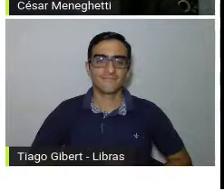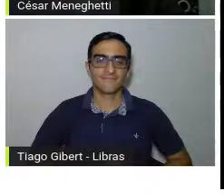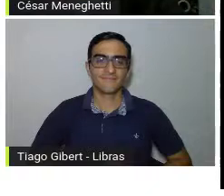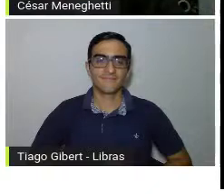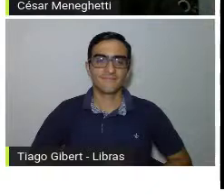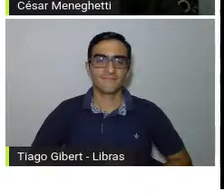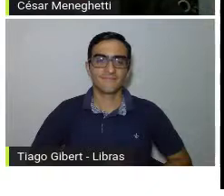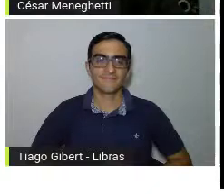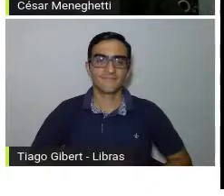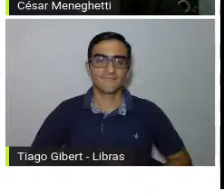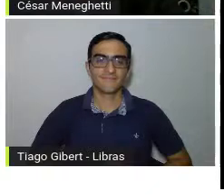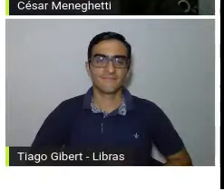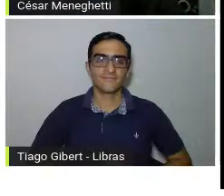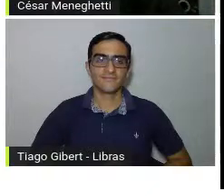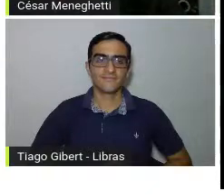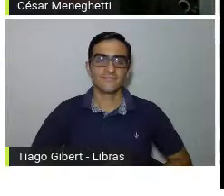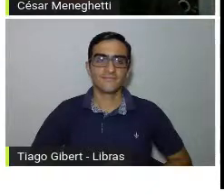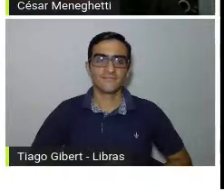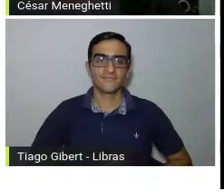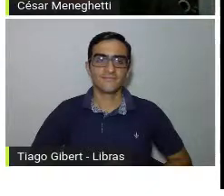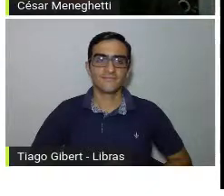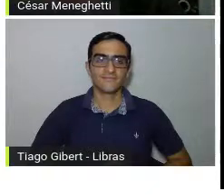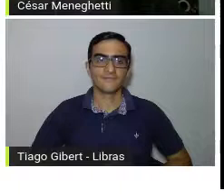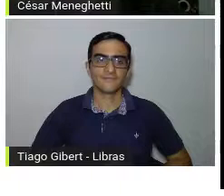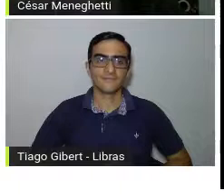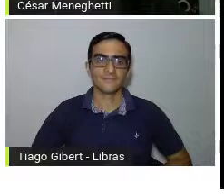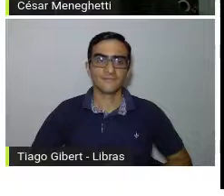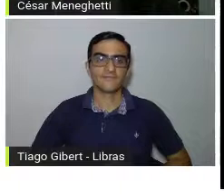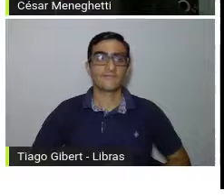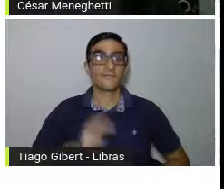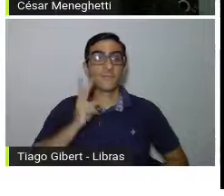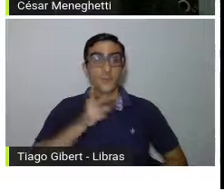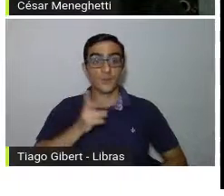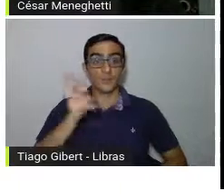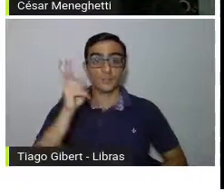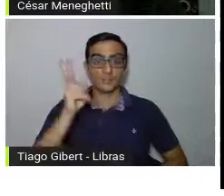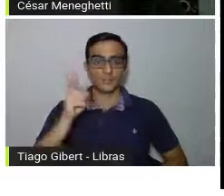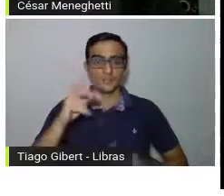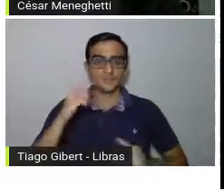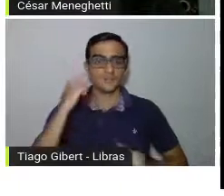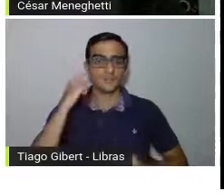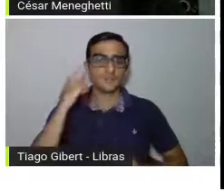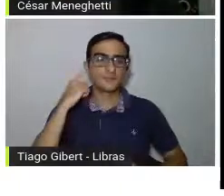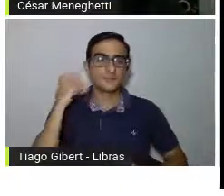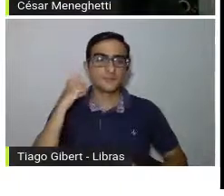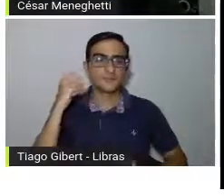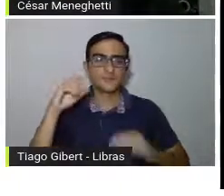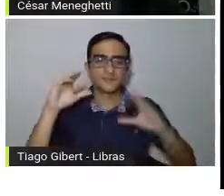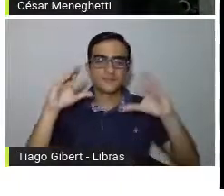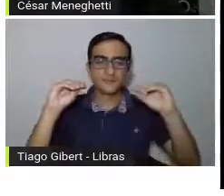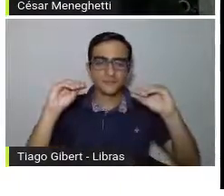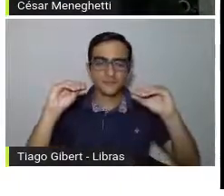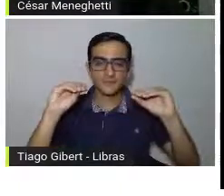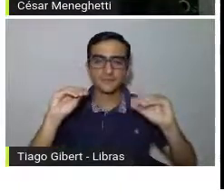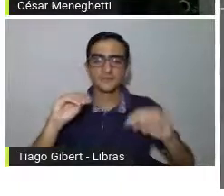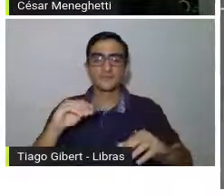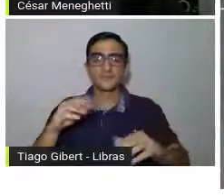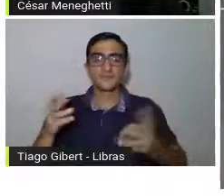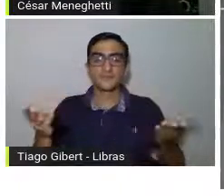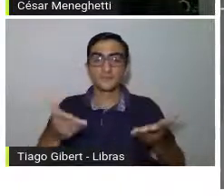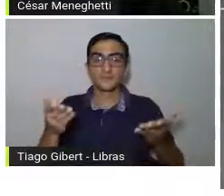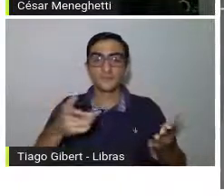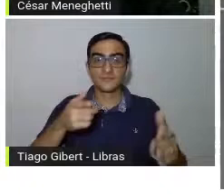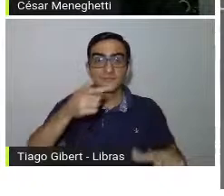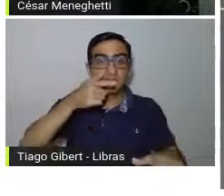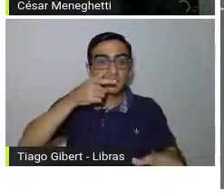A gente pode mutar o som agora do vídeo. A gente vai continuar assistindo aqui. Como o César já explicou um pouquinho, a gente está